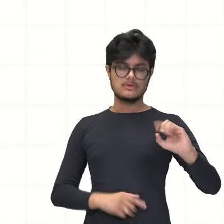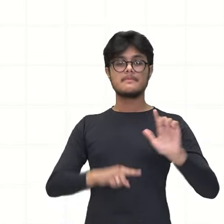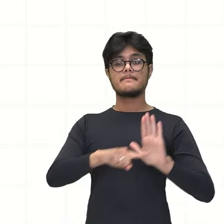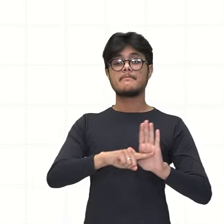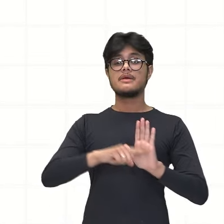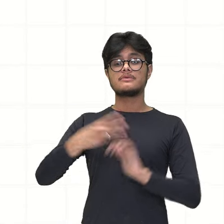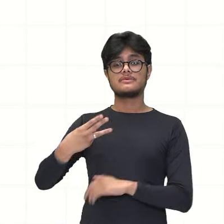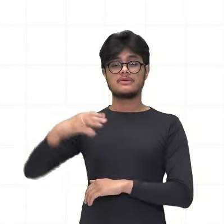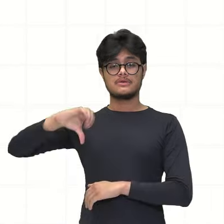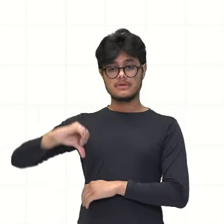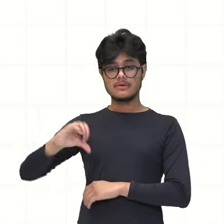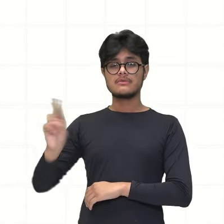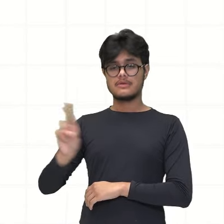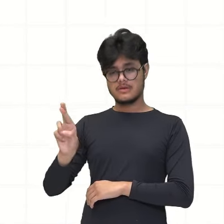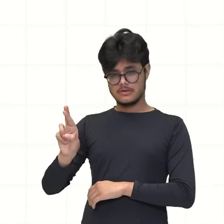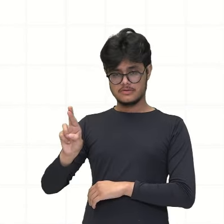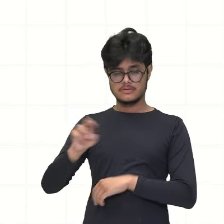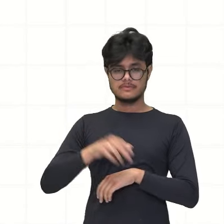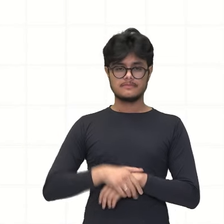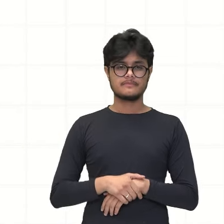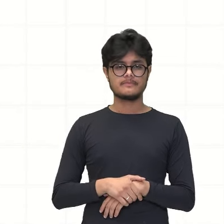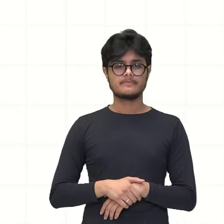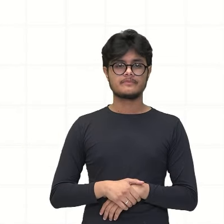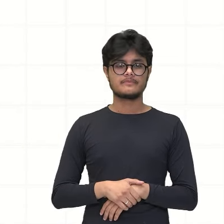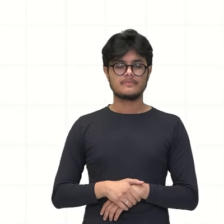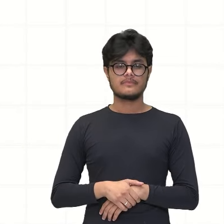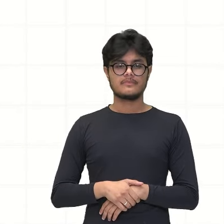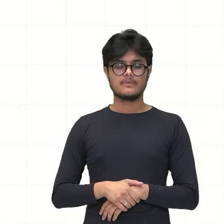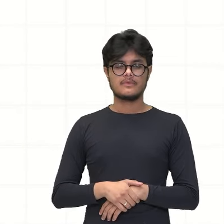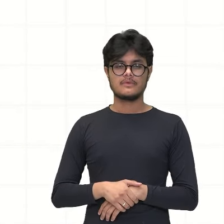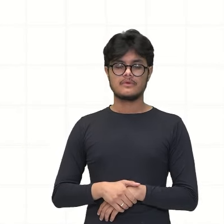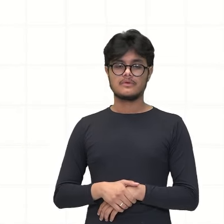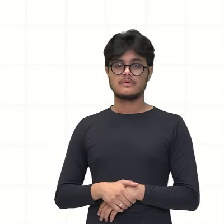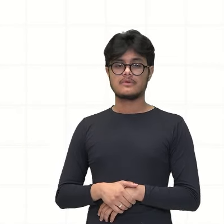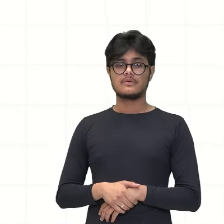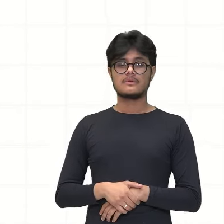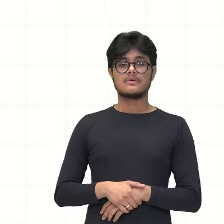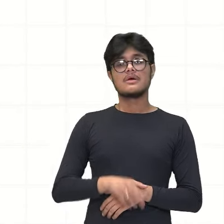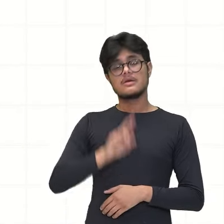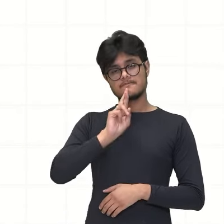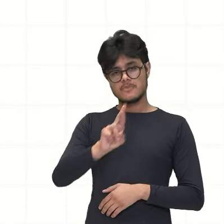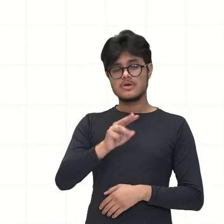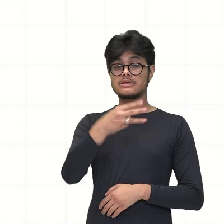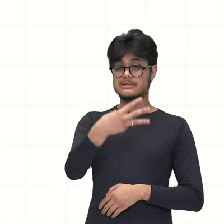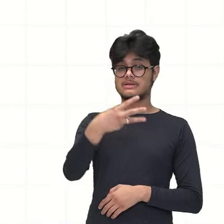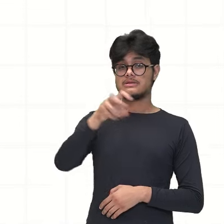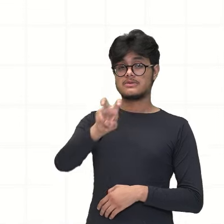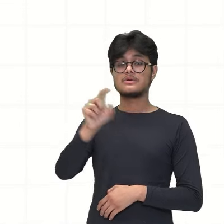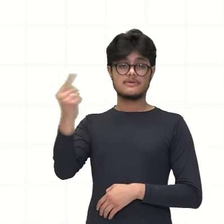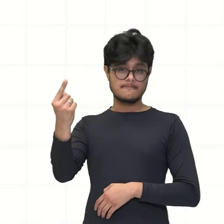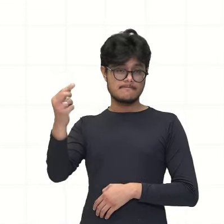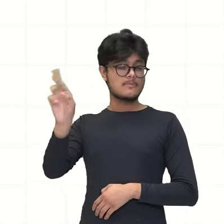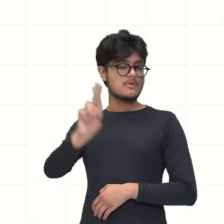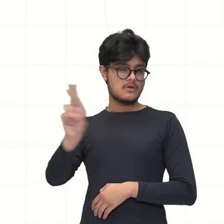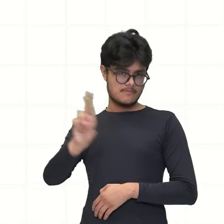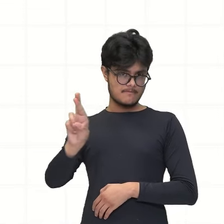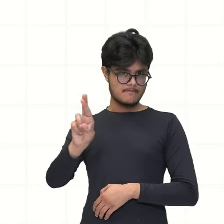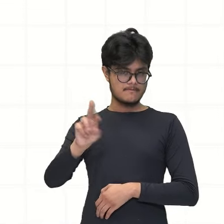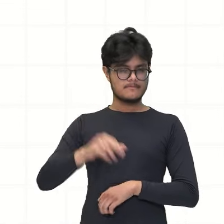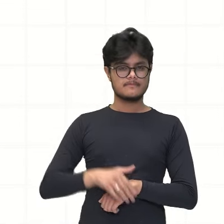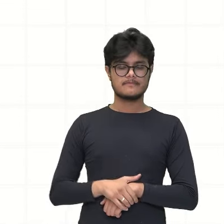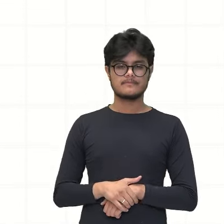390, menos R$39. Então, 390 menos 39, nós vamos ter um valor total